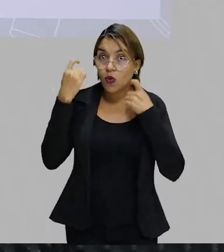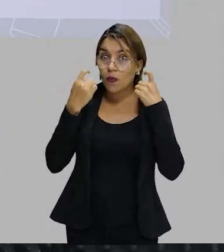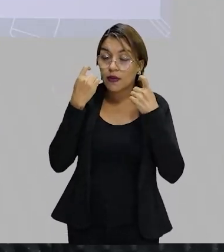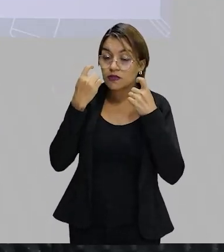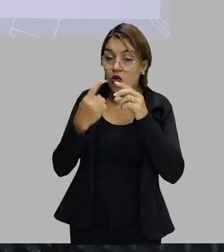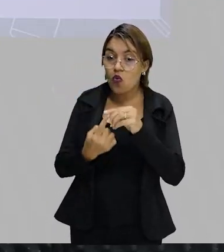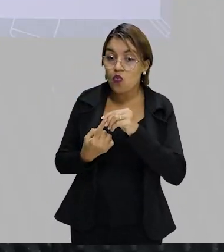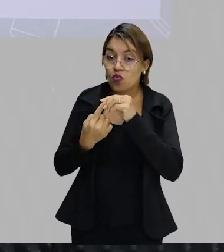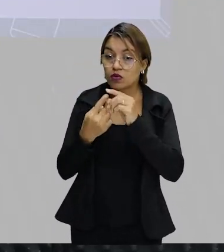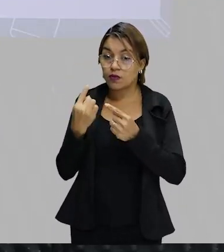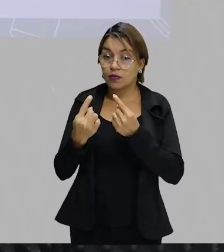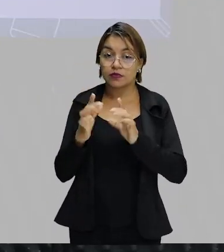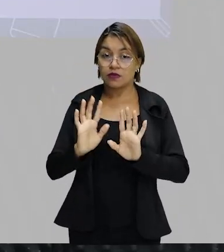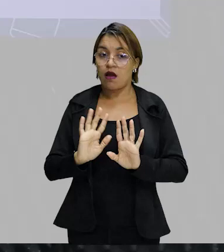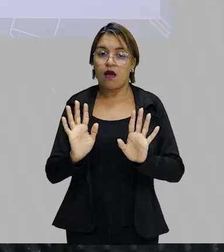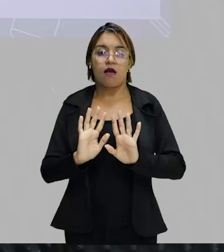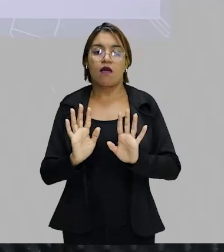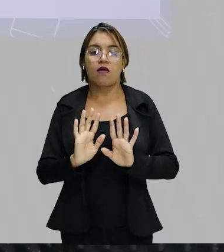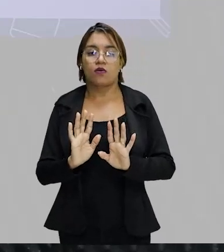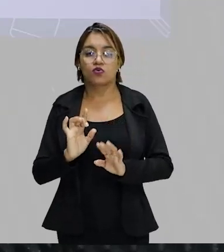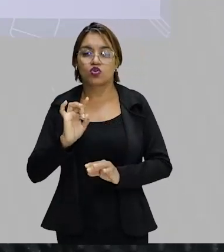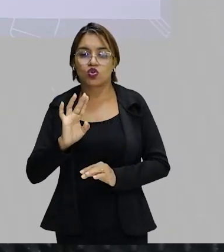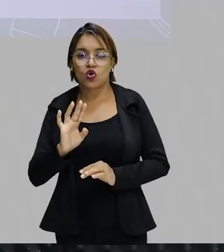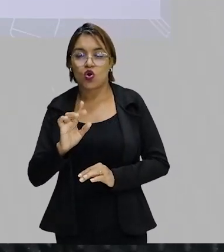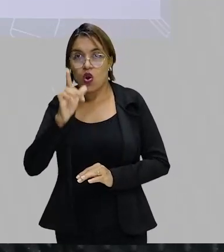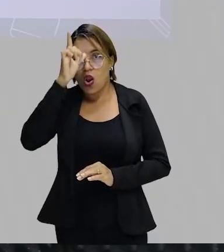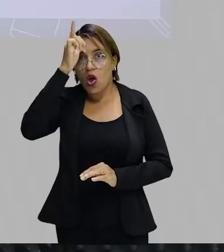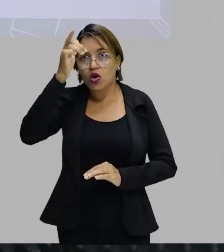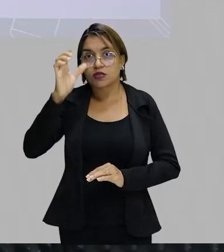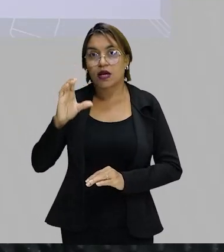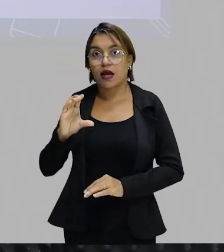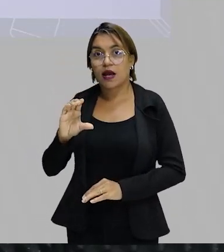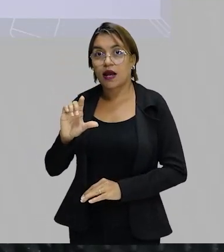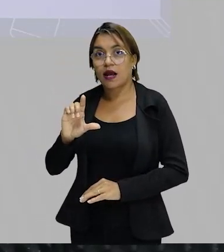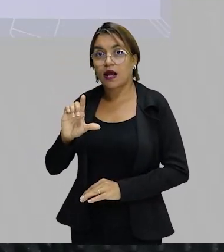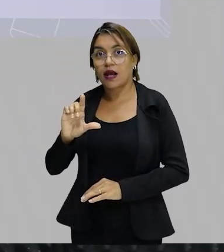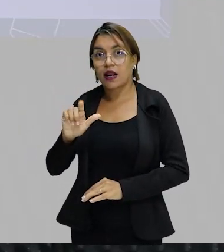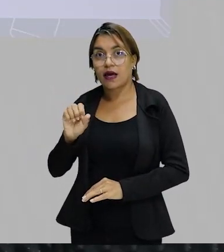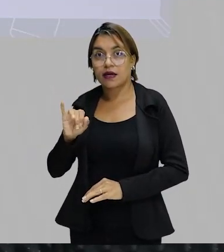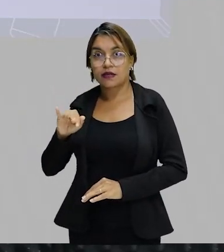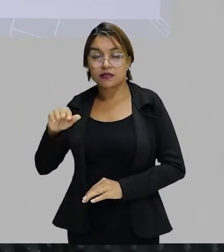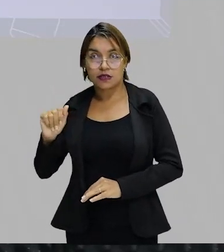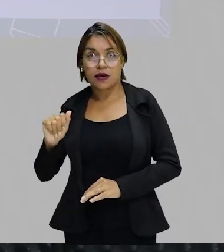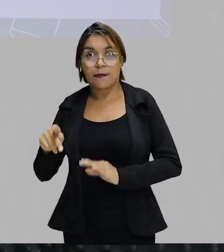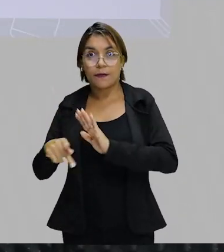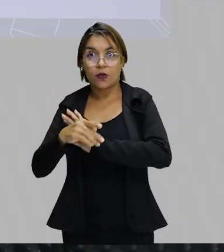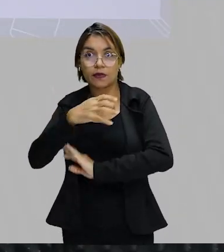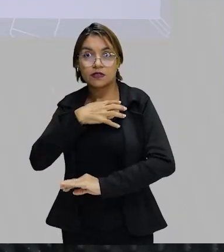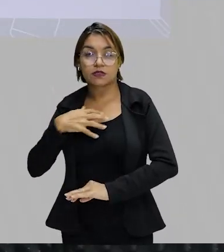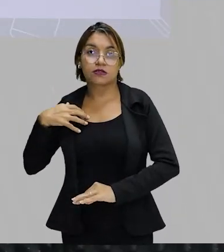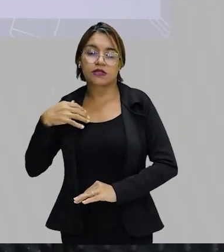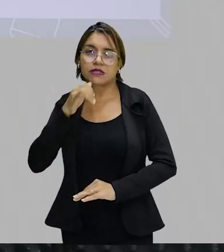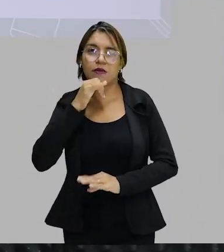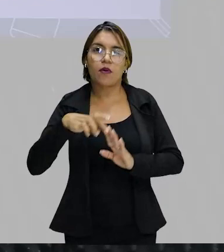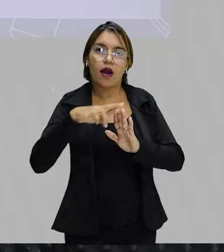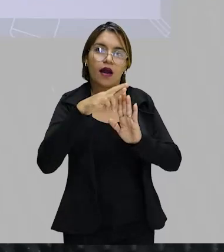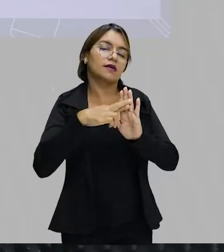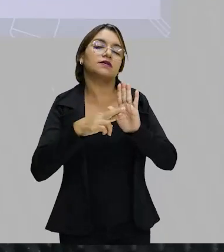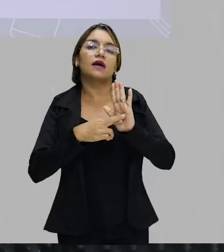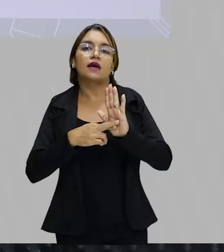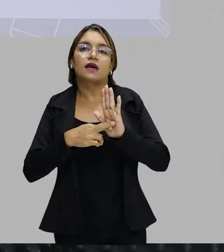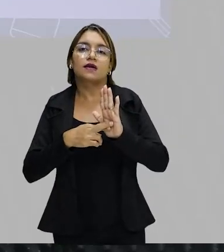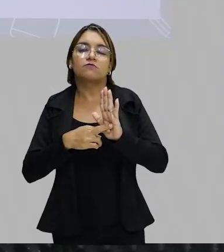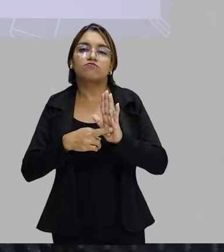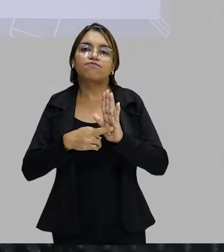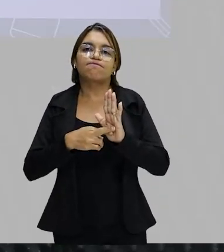do argumento é muito mais da lógica clássica aristotélica. As regras de validade do